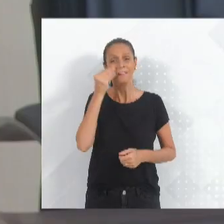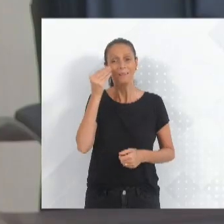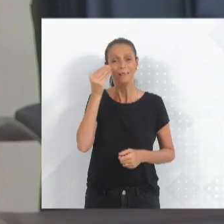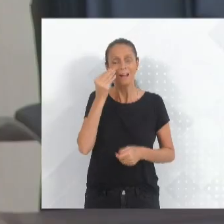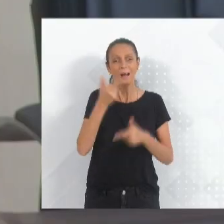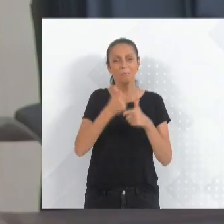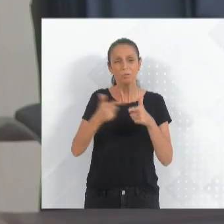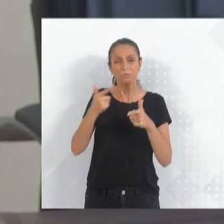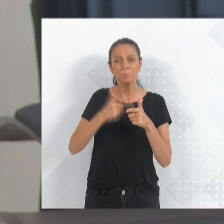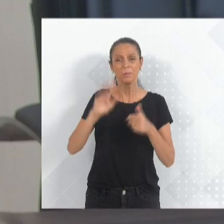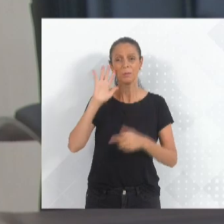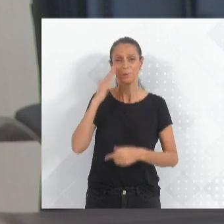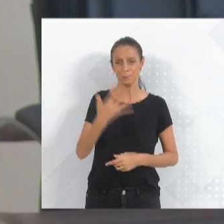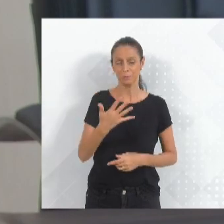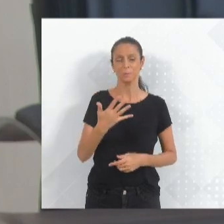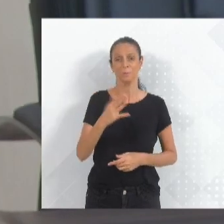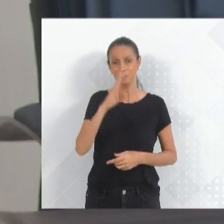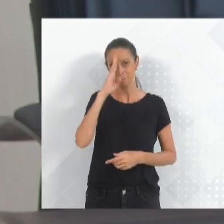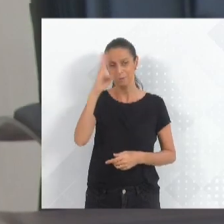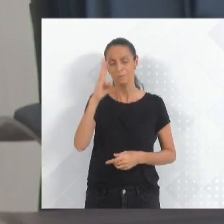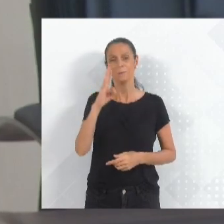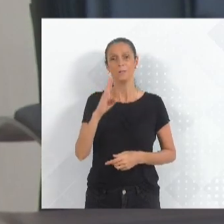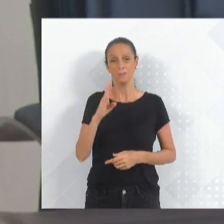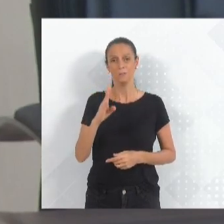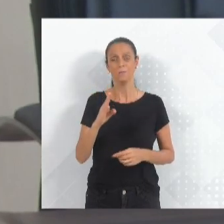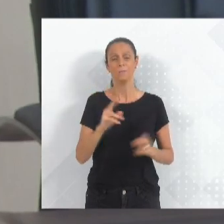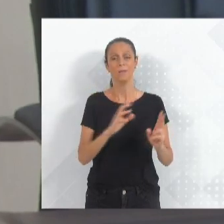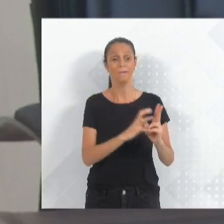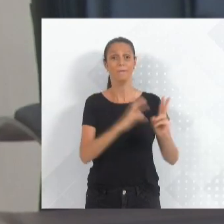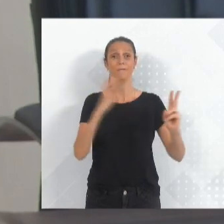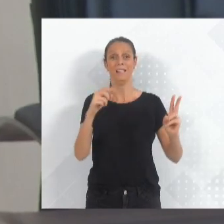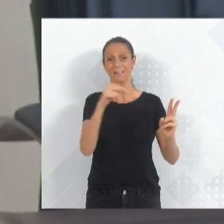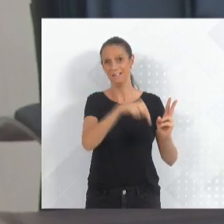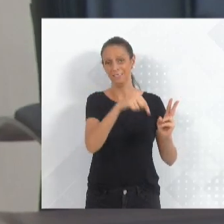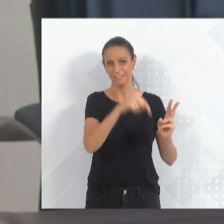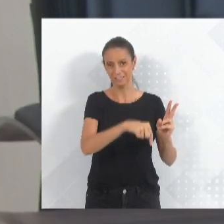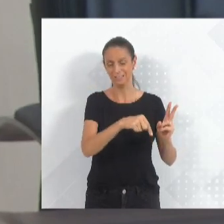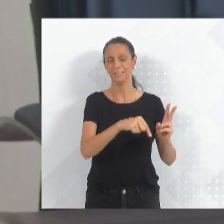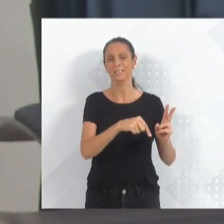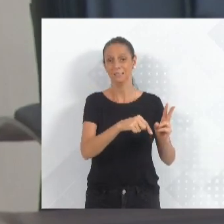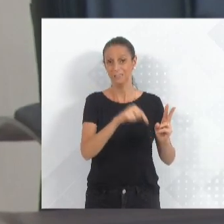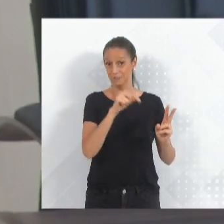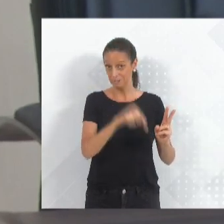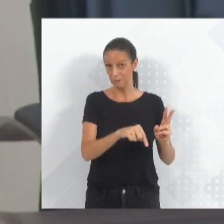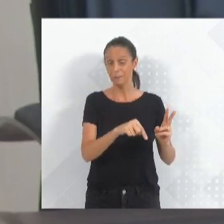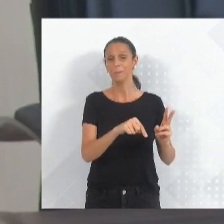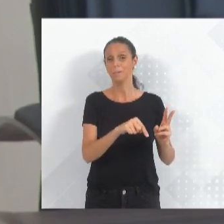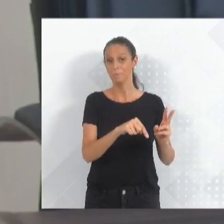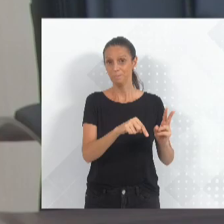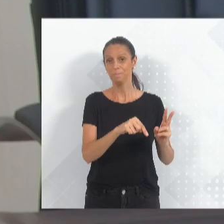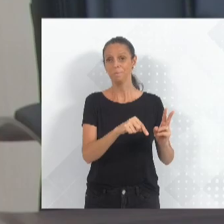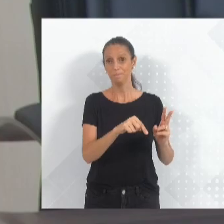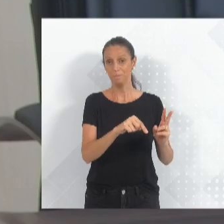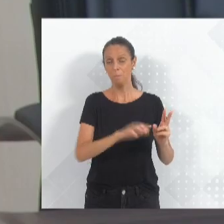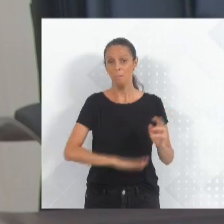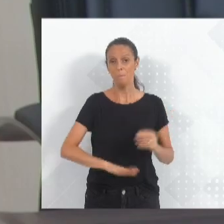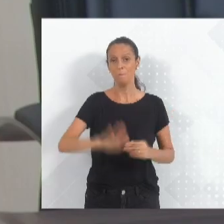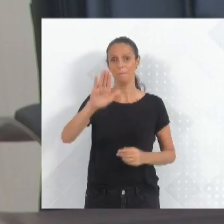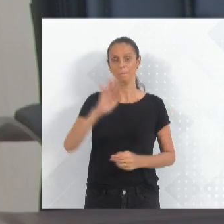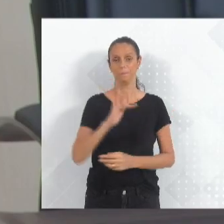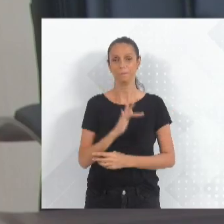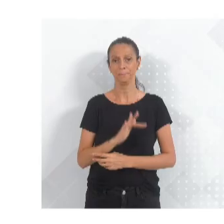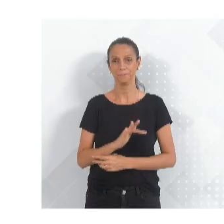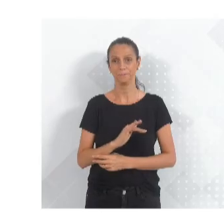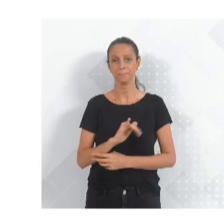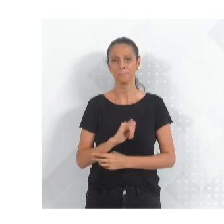região oeste da cidade, principalmente a região da Velha Grande, e que lá a gente pôde, no Morro da Figueira, se eu não me